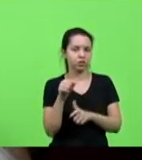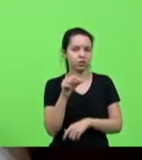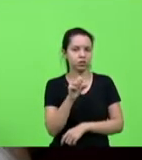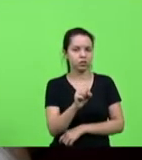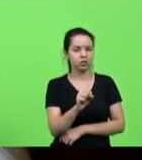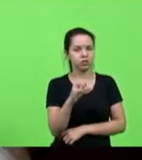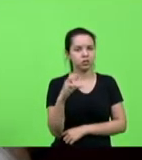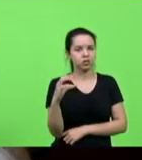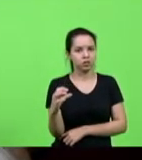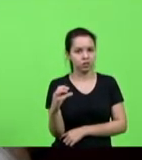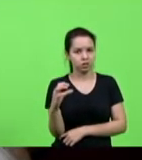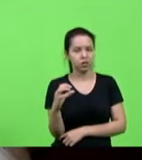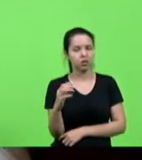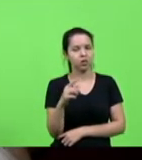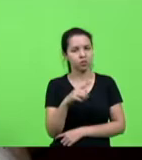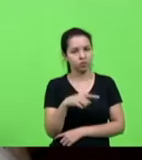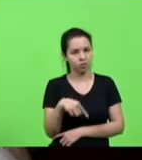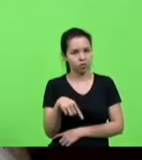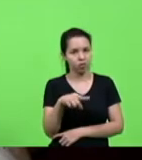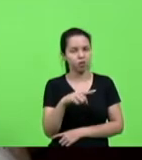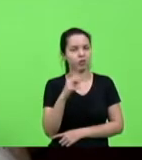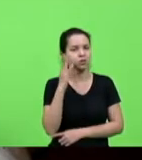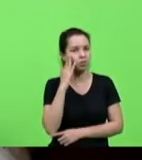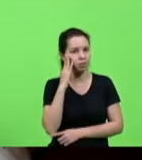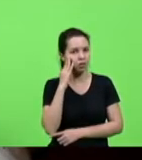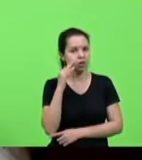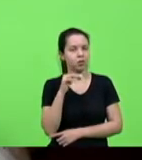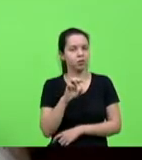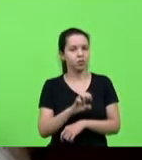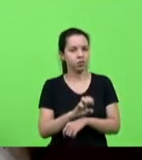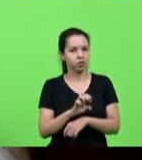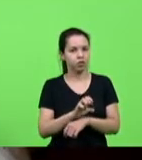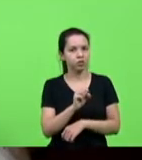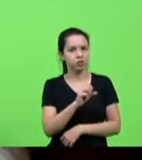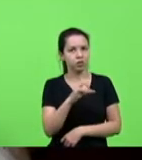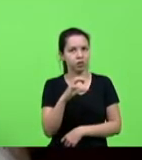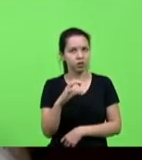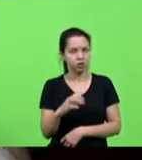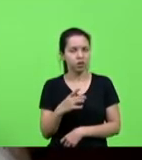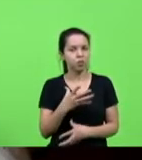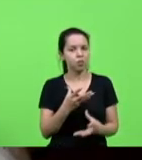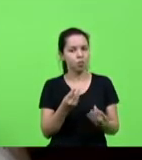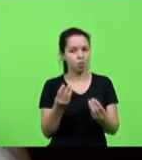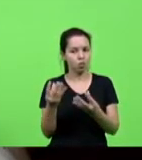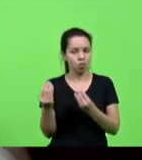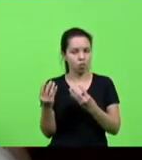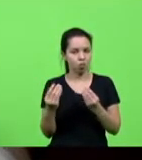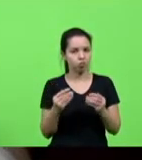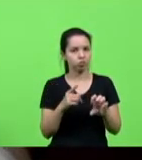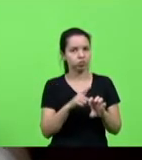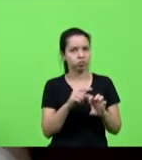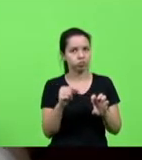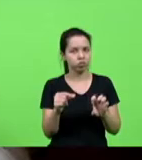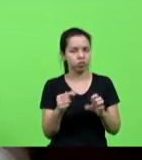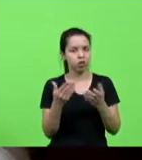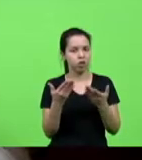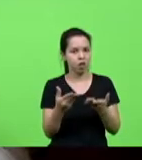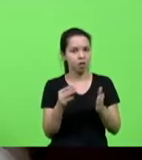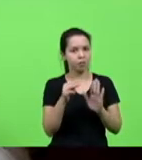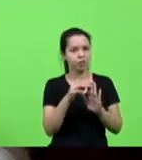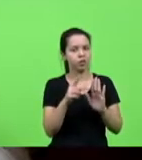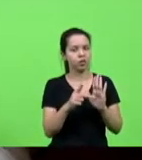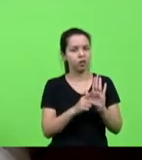todos sabemos, é muito rico em microempreendedores e essa medida, ela vai autorizar o